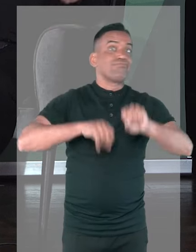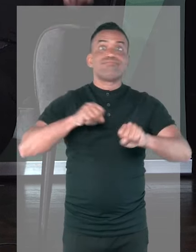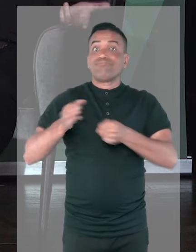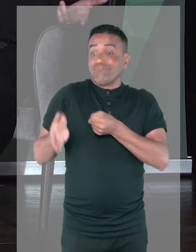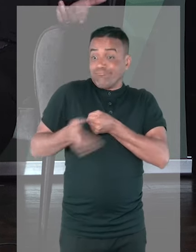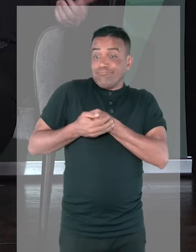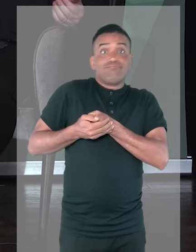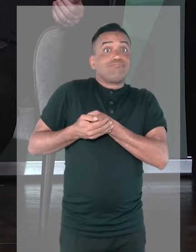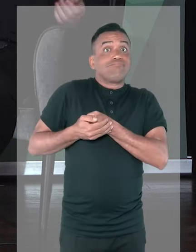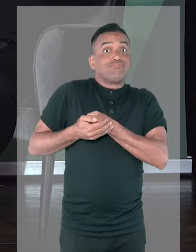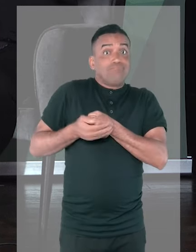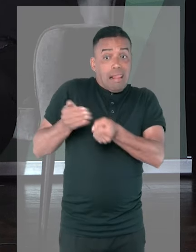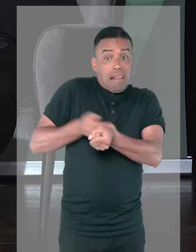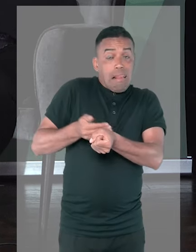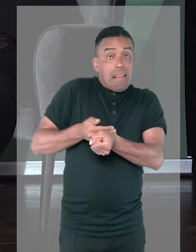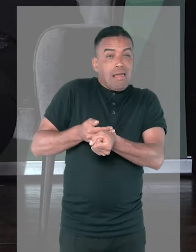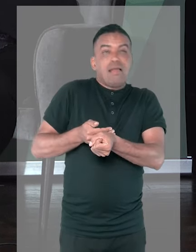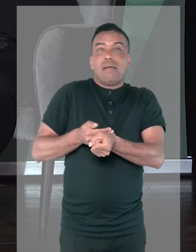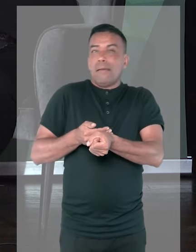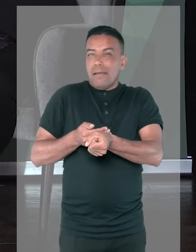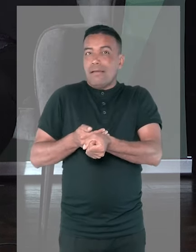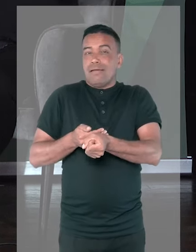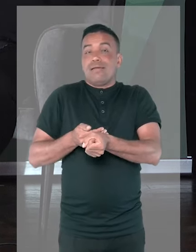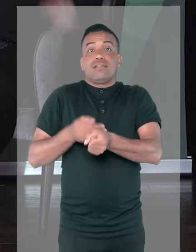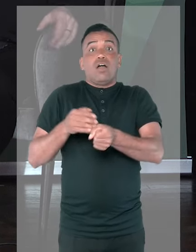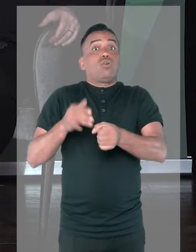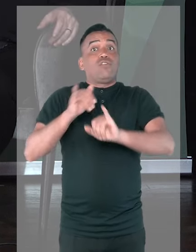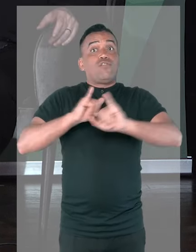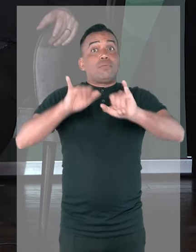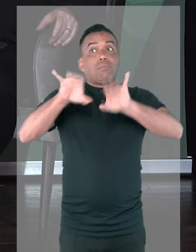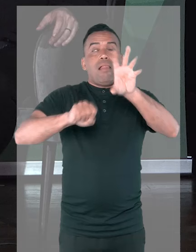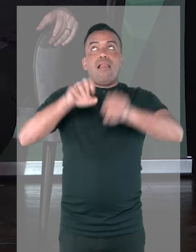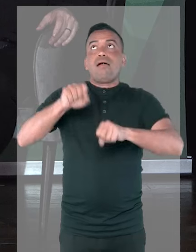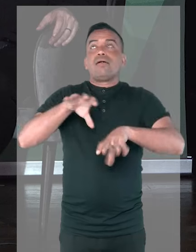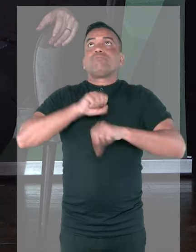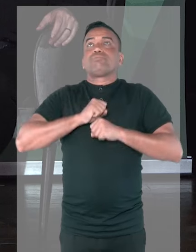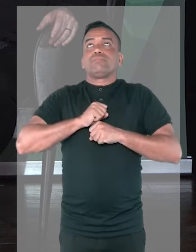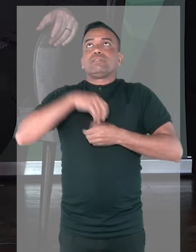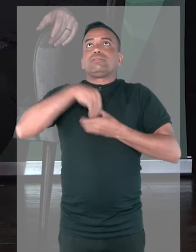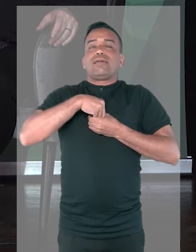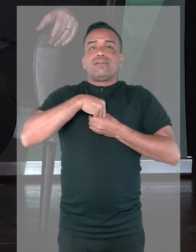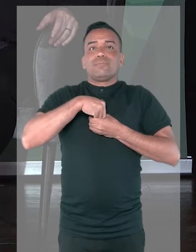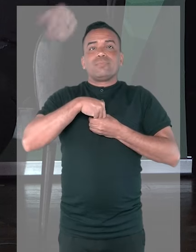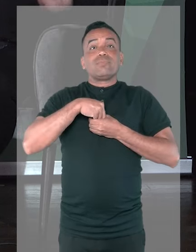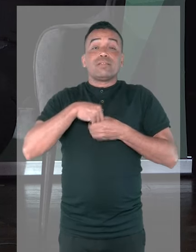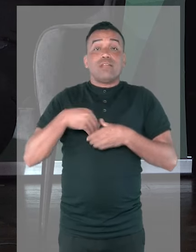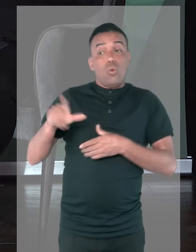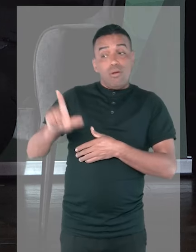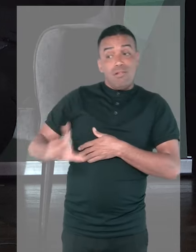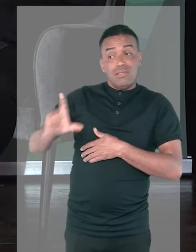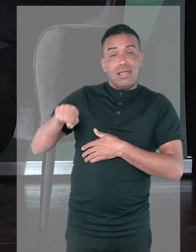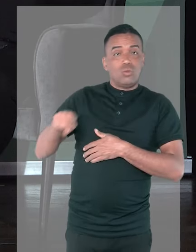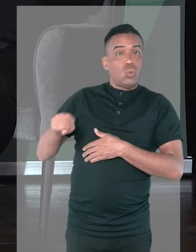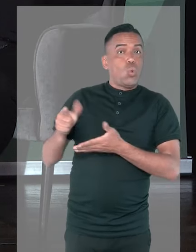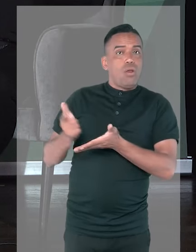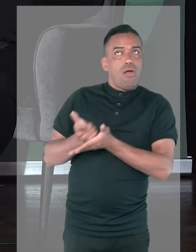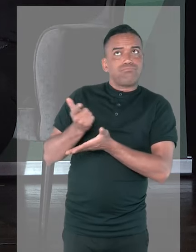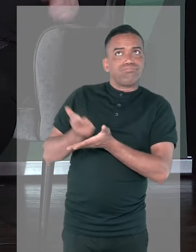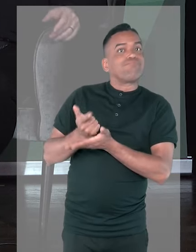daí a importância, eu entendo, de que a literatura, primeiro, ela sobreviva,